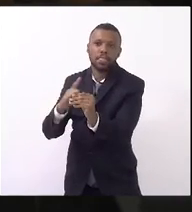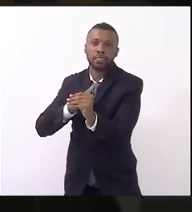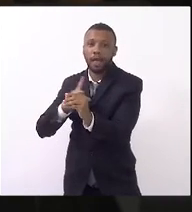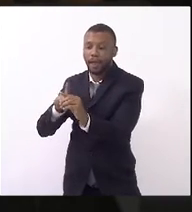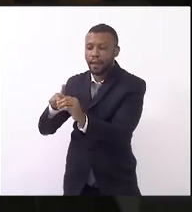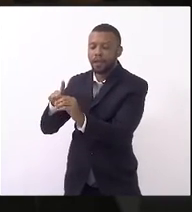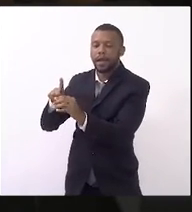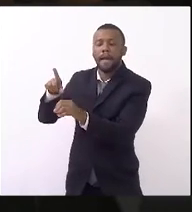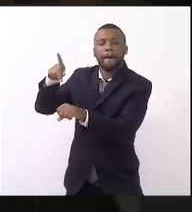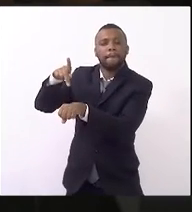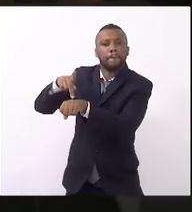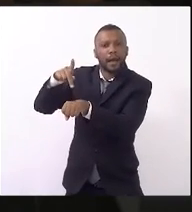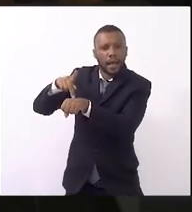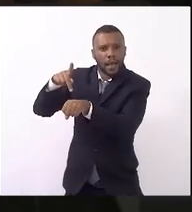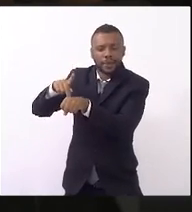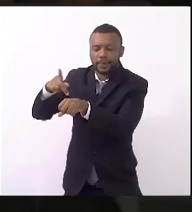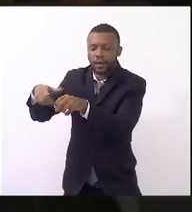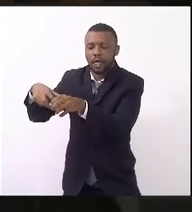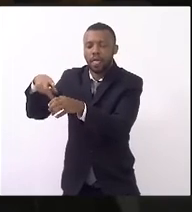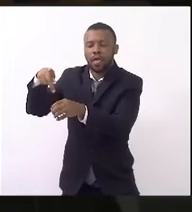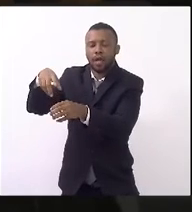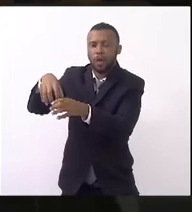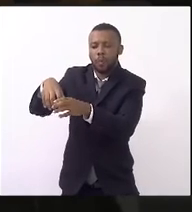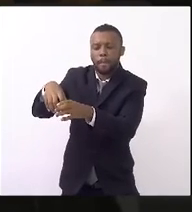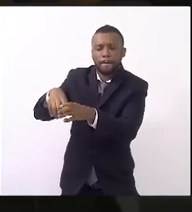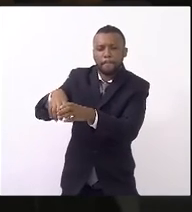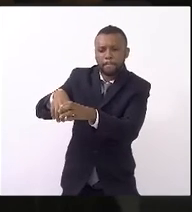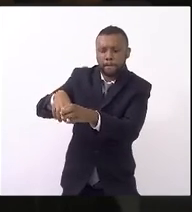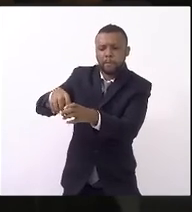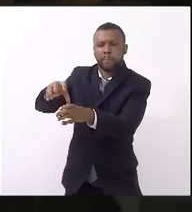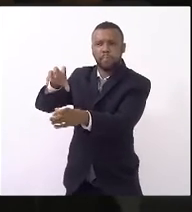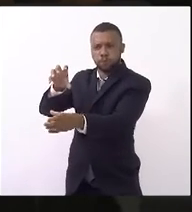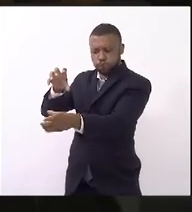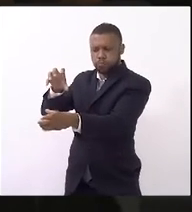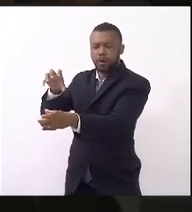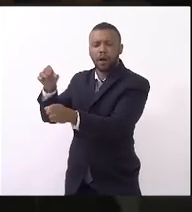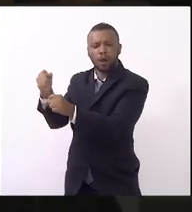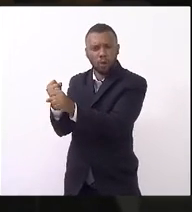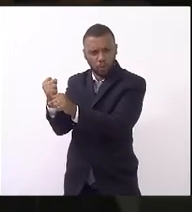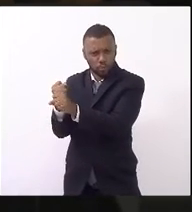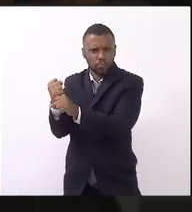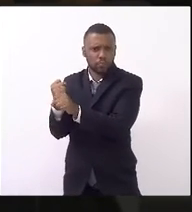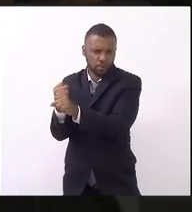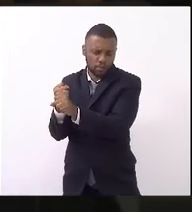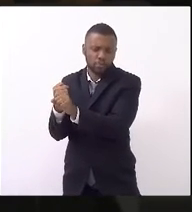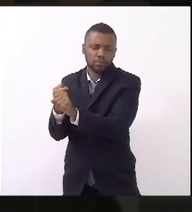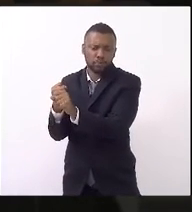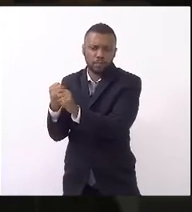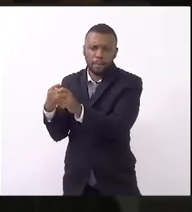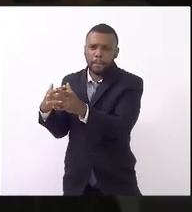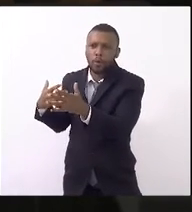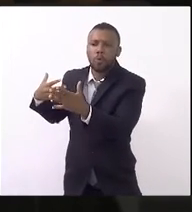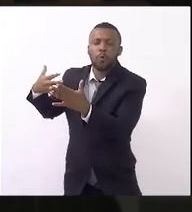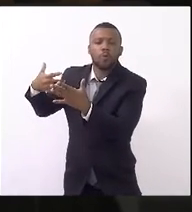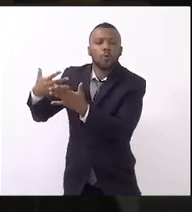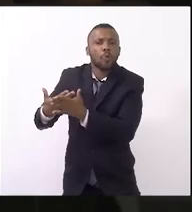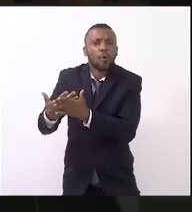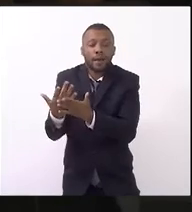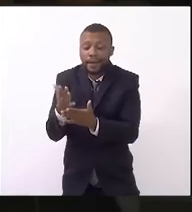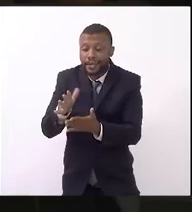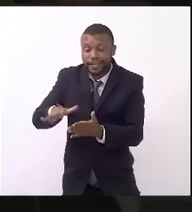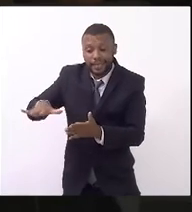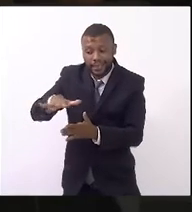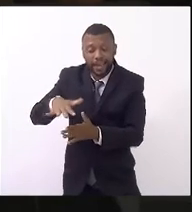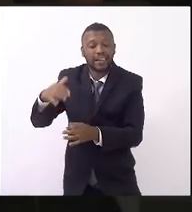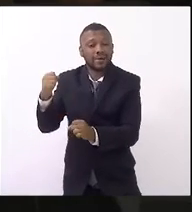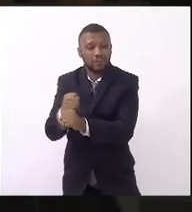rocha que se descolaram ao longo dos anos. Essas áreas são ocupadas